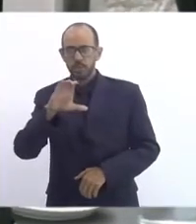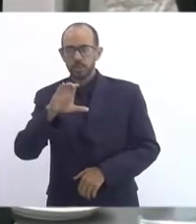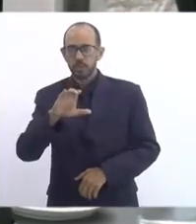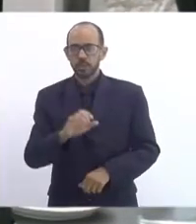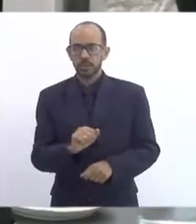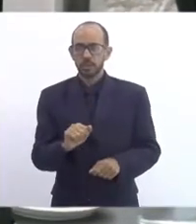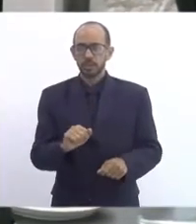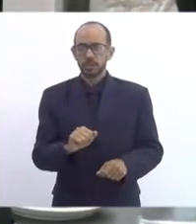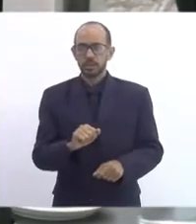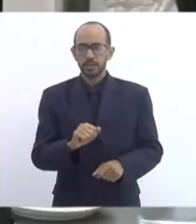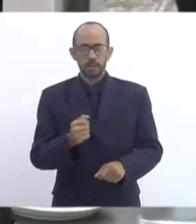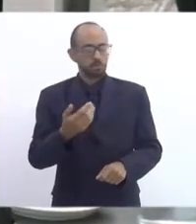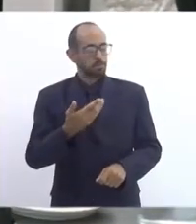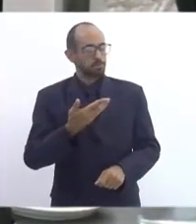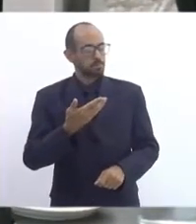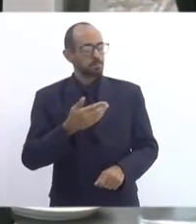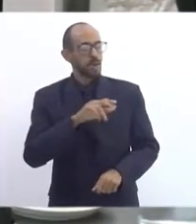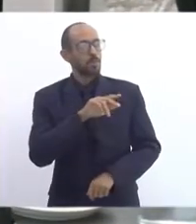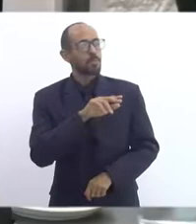meu irmão eco espiritual.